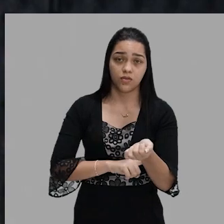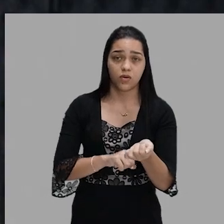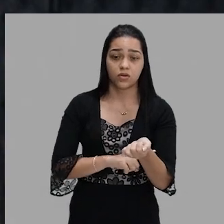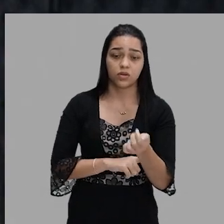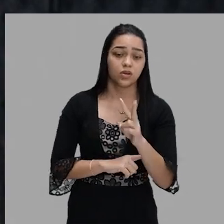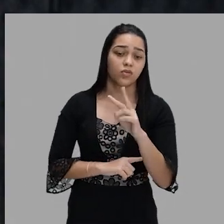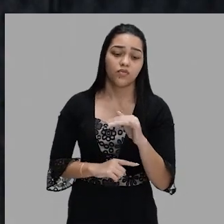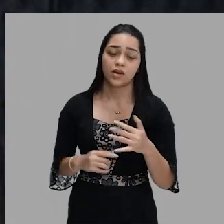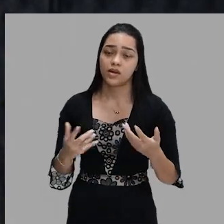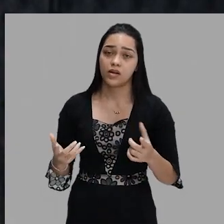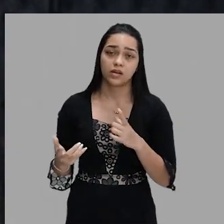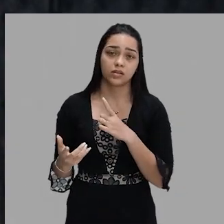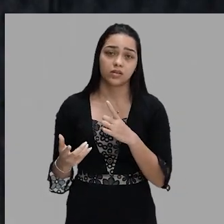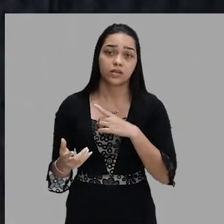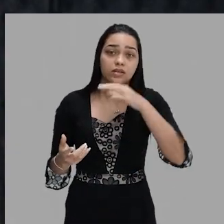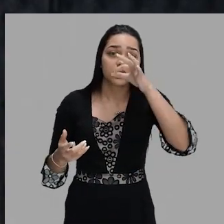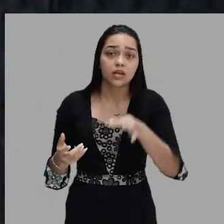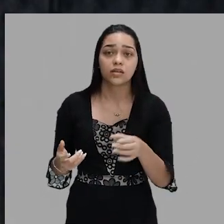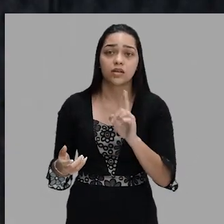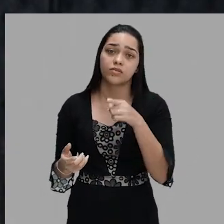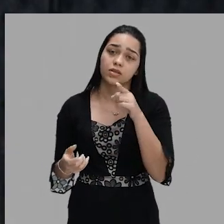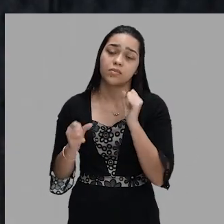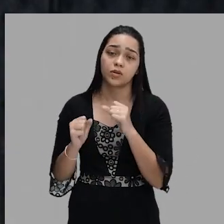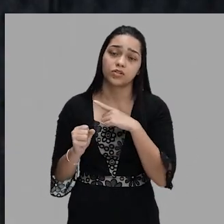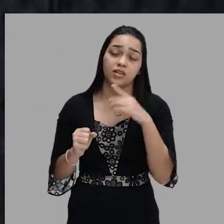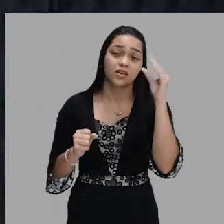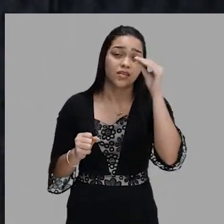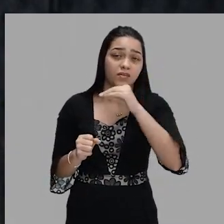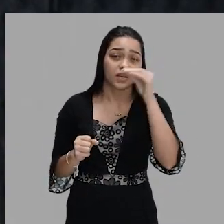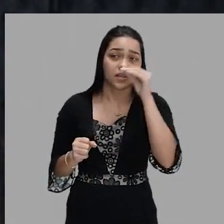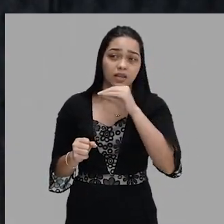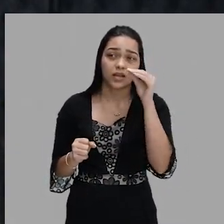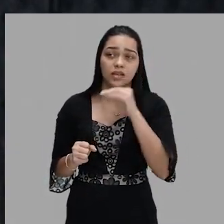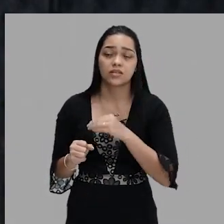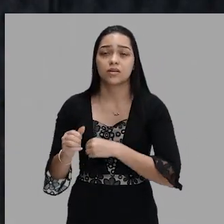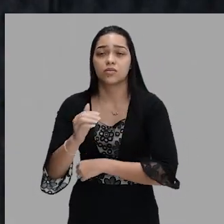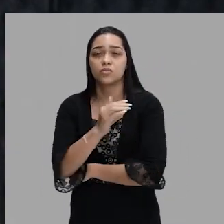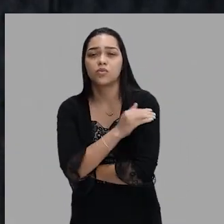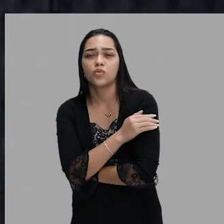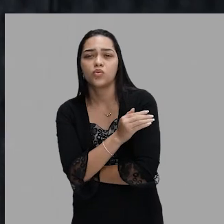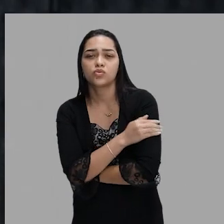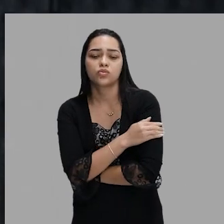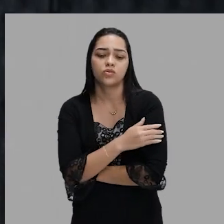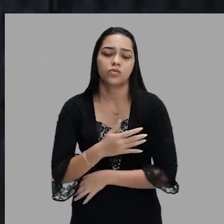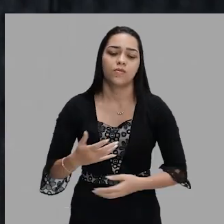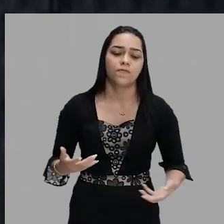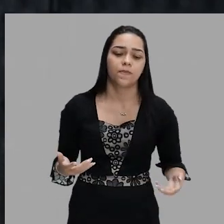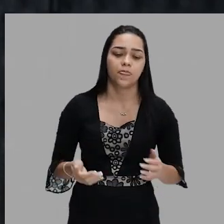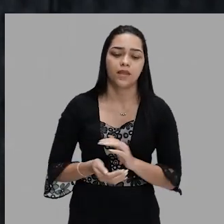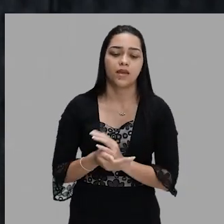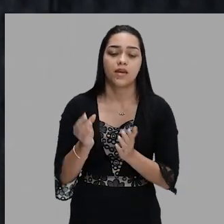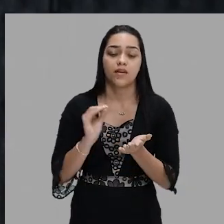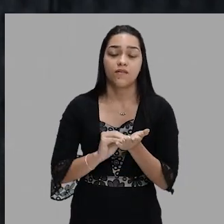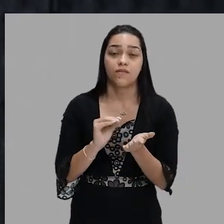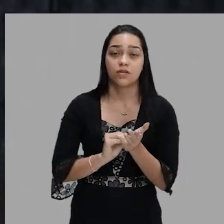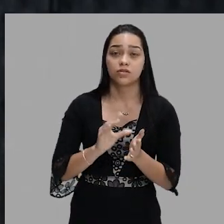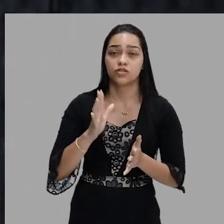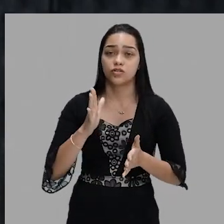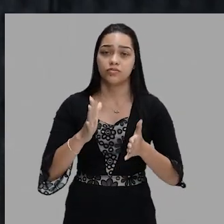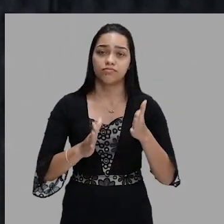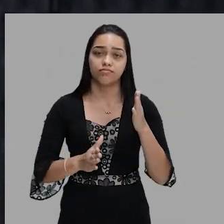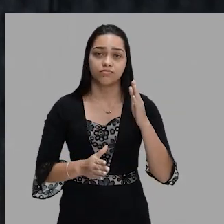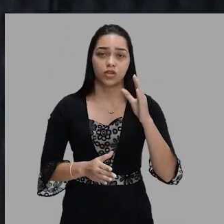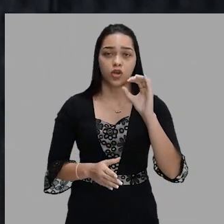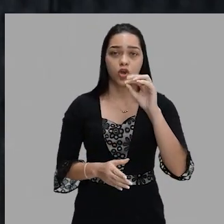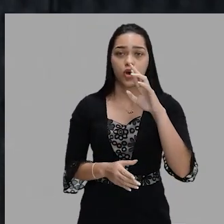eles não vão atuar de forma efetiva. Então, você pode ter fraqueza. Fraqueza muscular é uma delas. Falta de coordenação